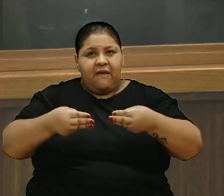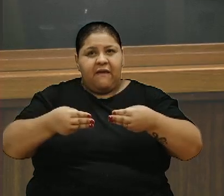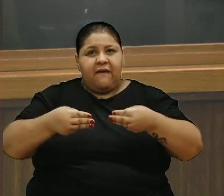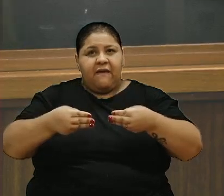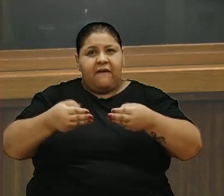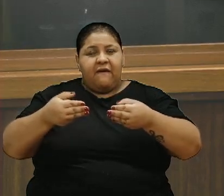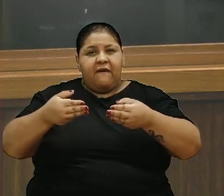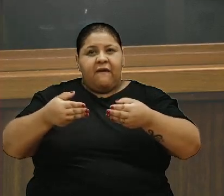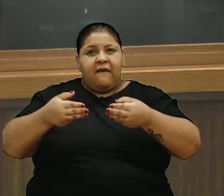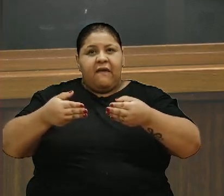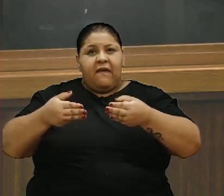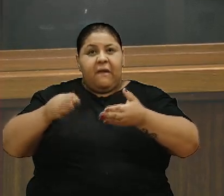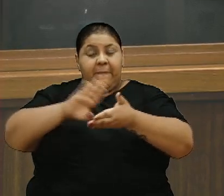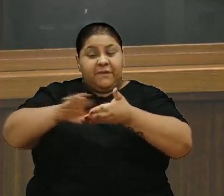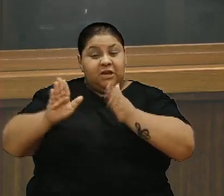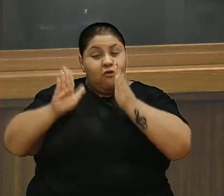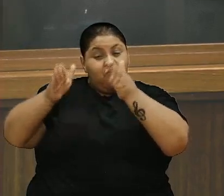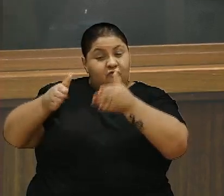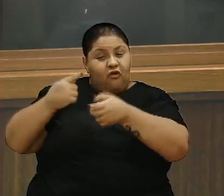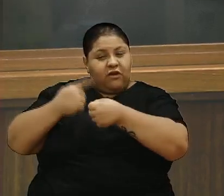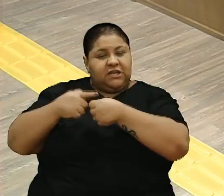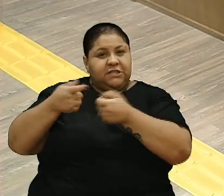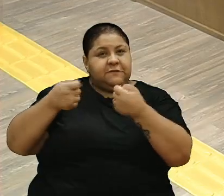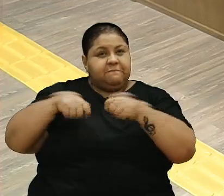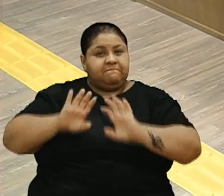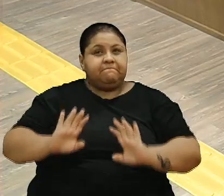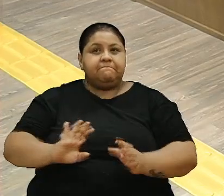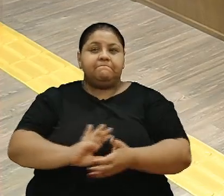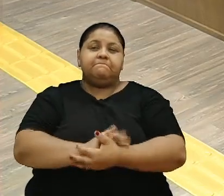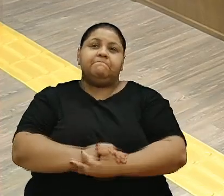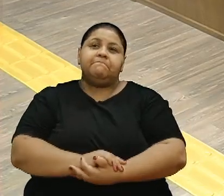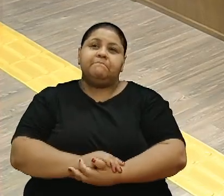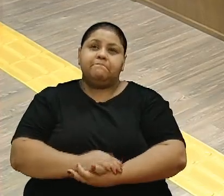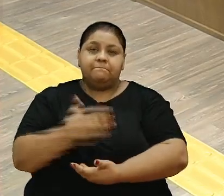para tirar o foco do que Caxias precisa. Obrigado, vereadora Rose. Com a palavra...